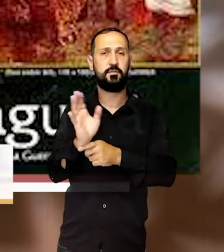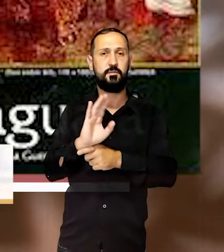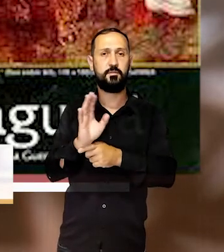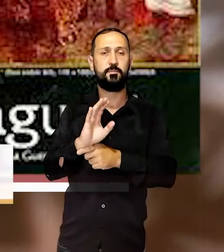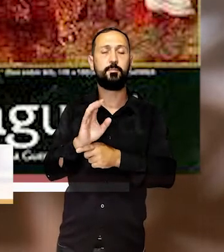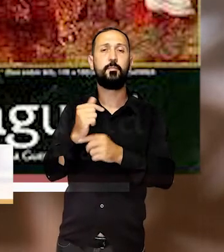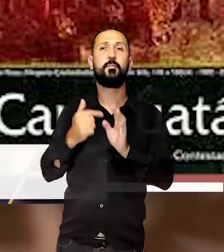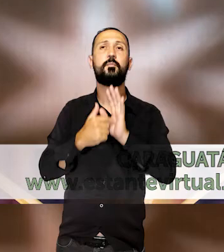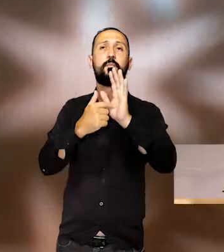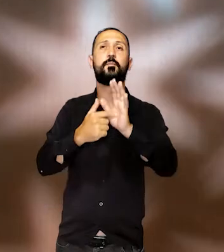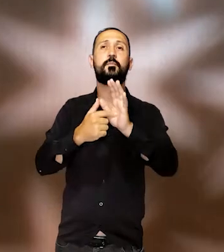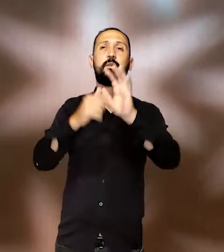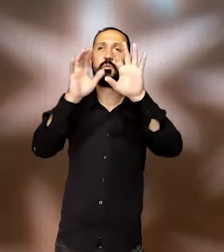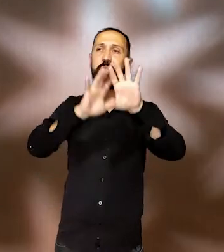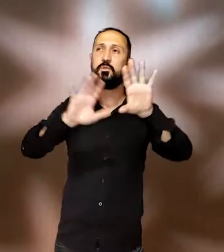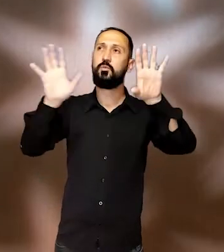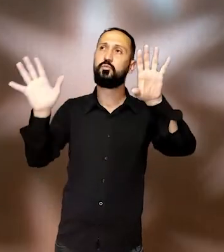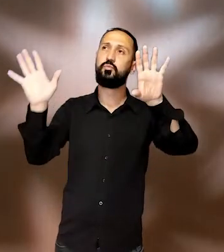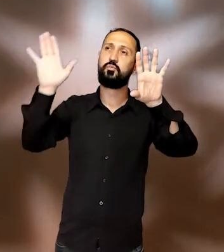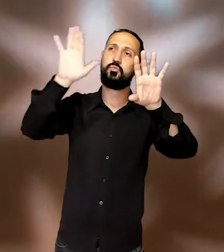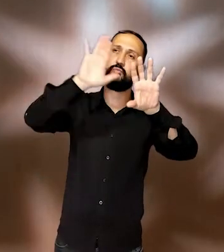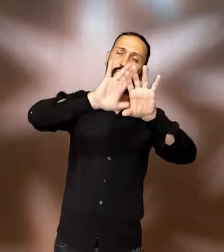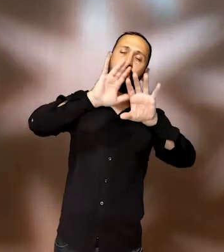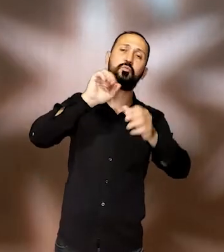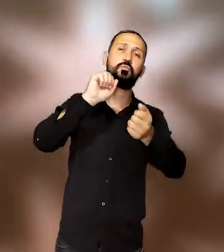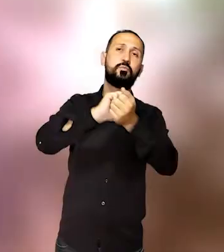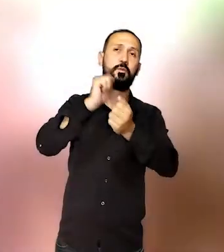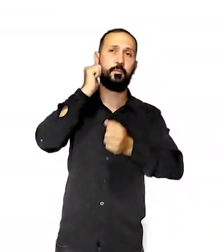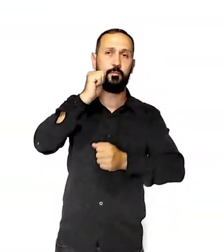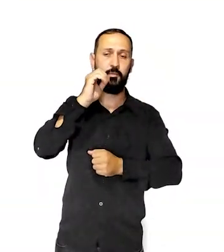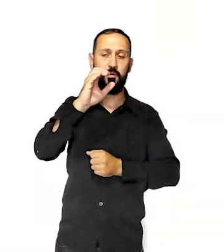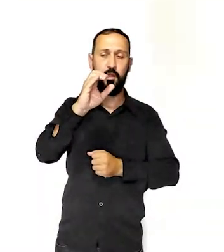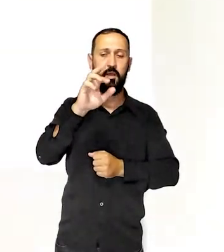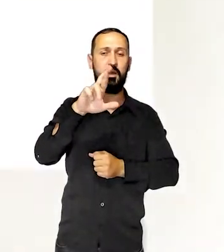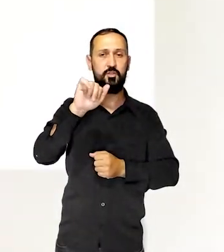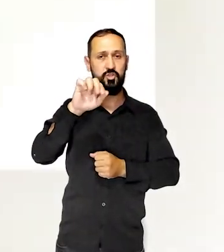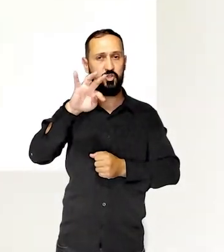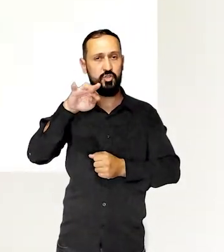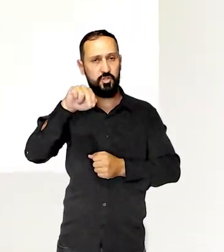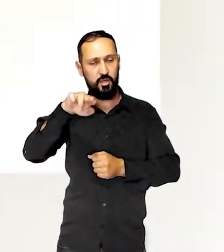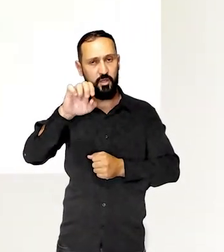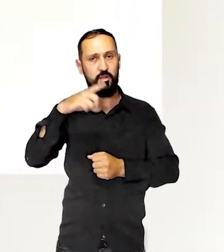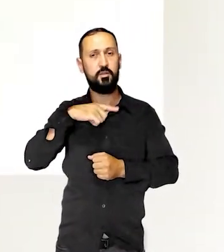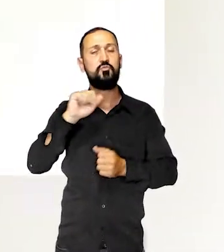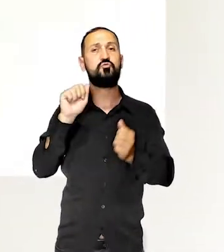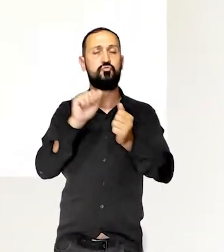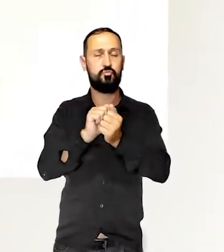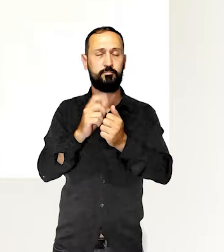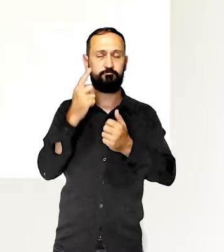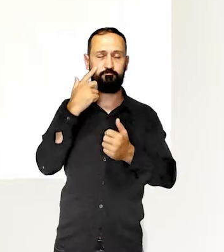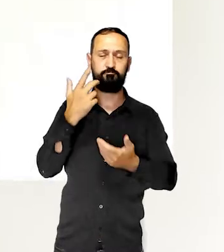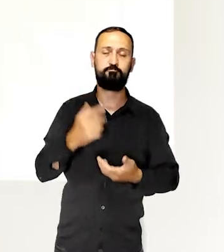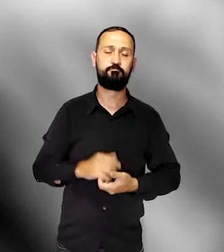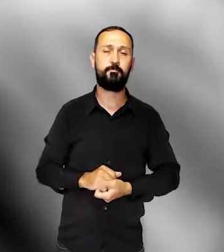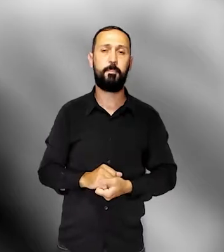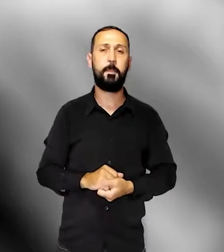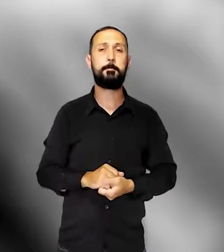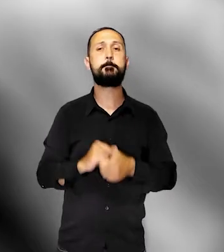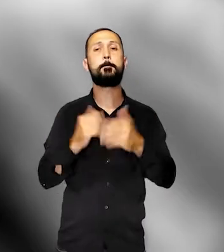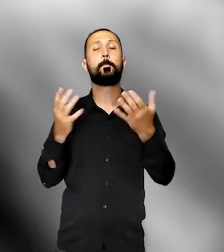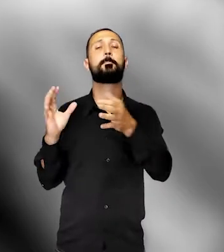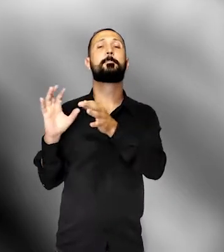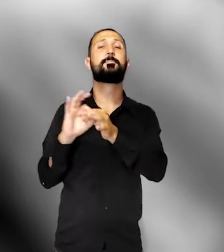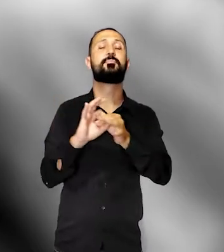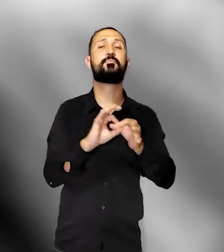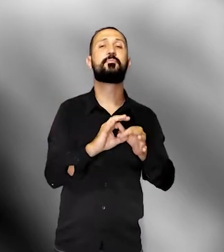curta-metragem Cobrindo o Céu de Sombra, monólogo com a atriz Cristiane Trisserri, sob a direção de Célio Grandes. Quais